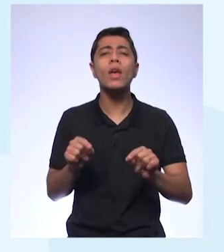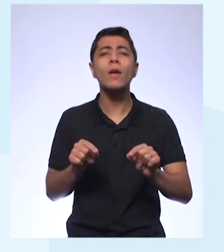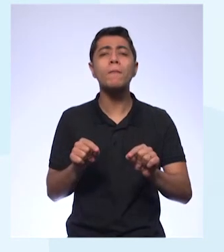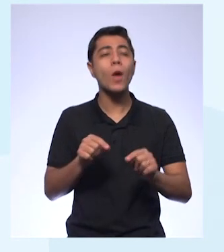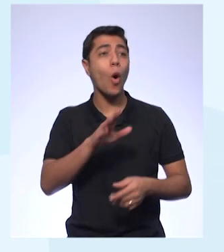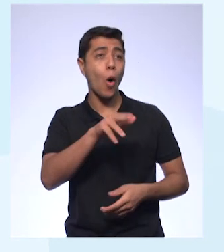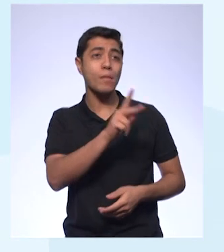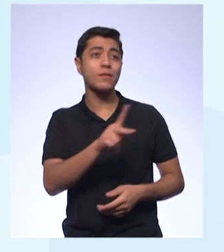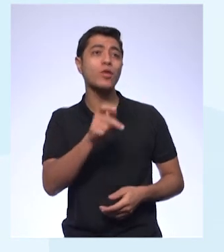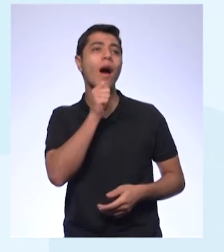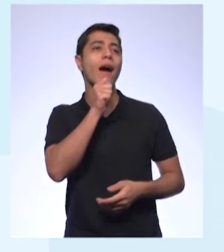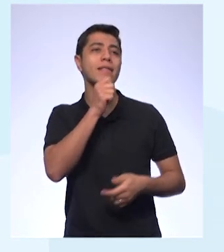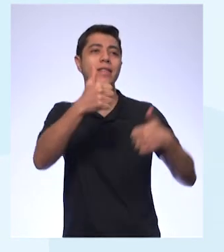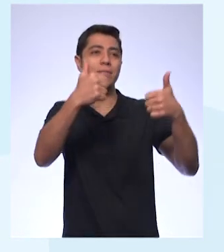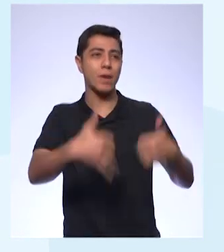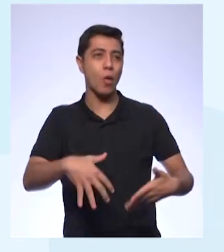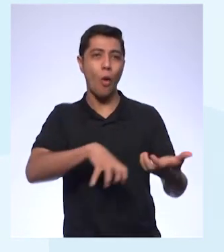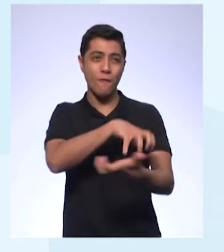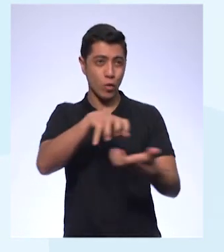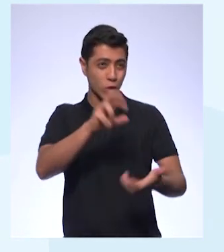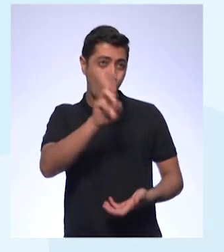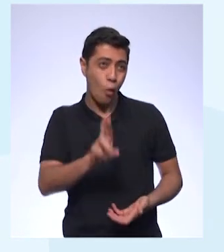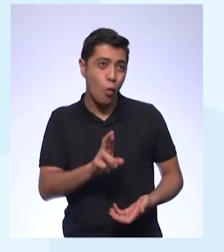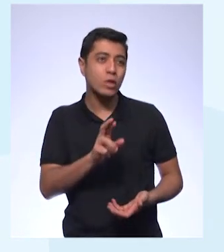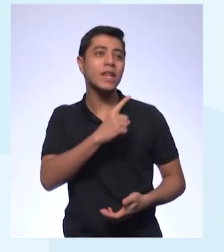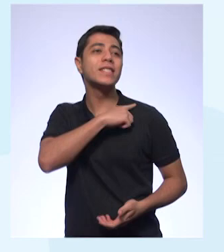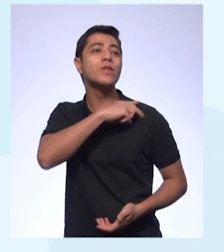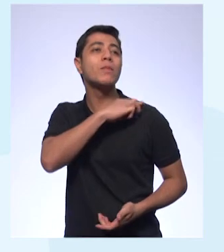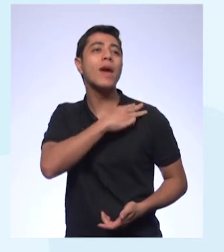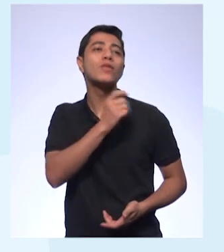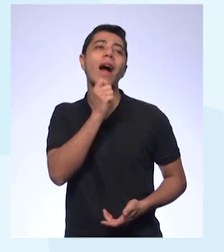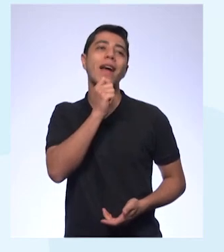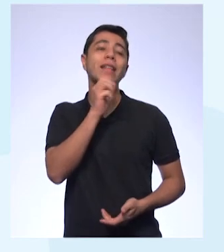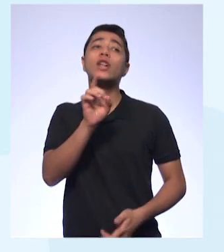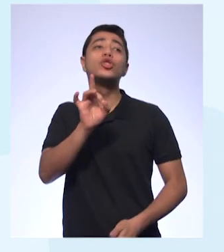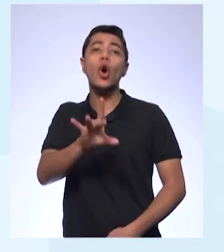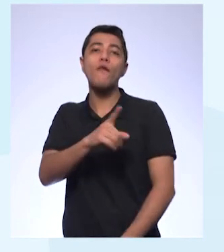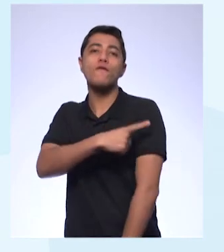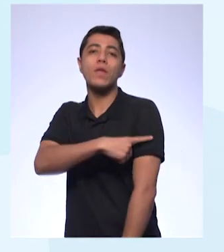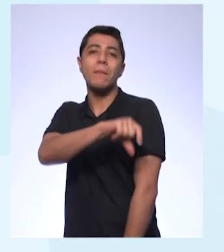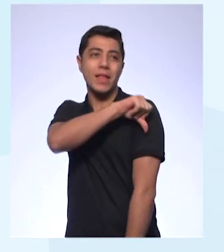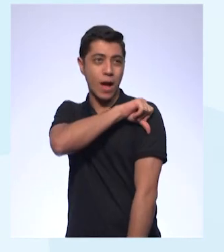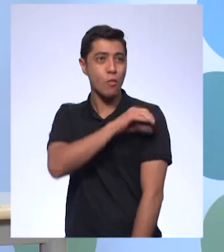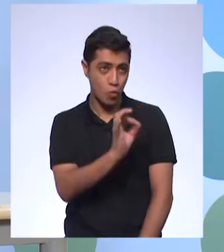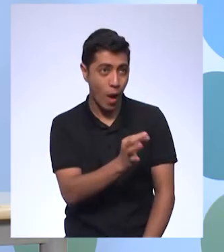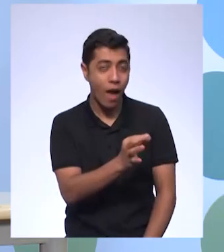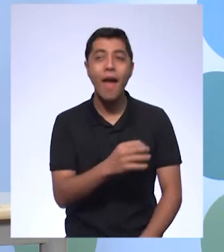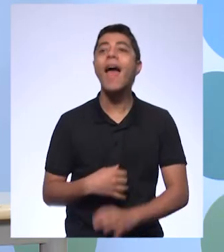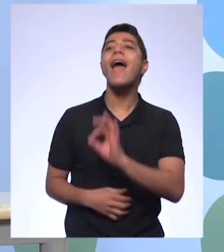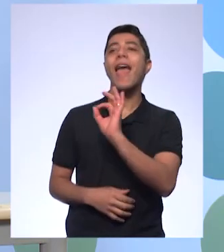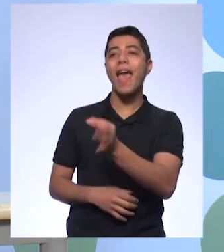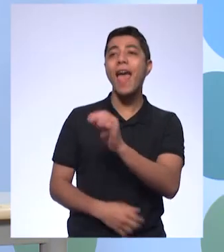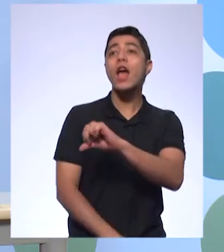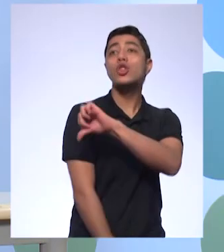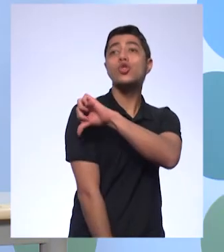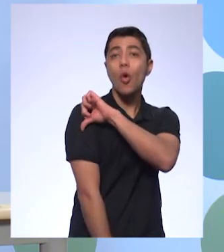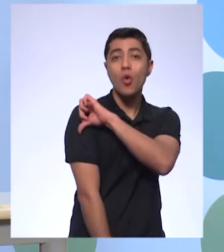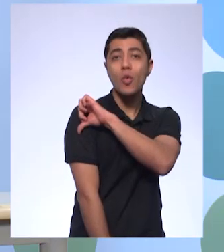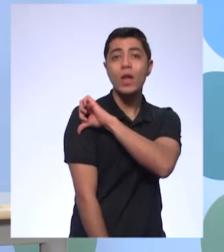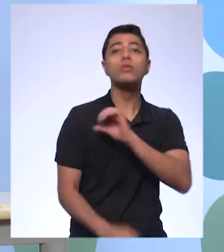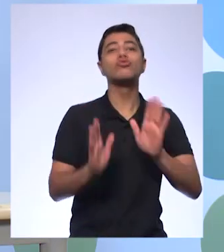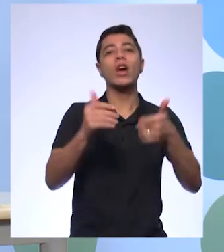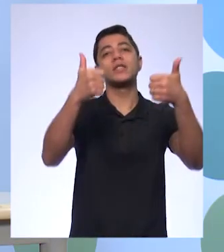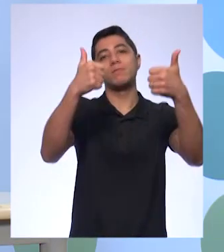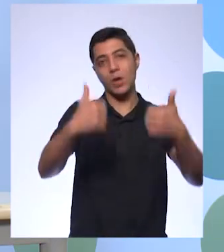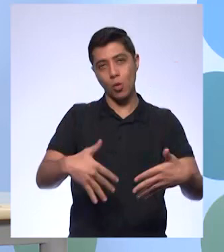médio, mas no fundamental estudaram, né, professor Carlos? É objeto de conhecimento do nono ano. Do nono ano, trabalhamos Revolução Russa